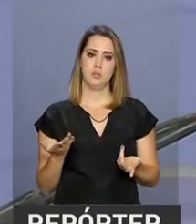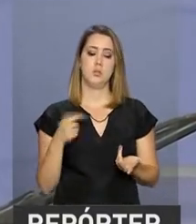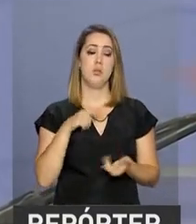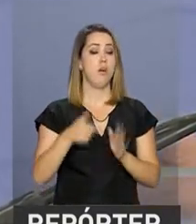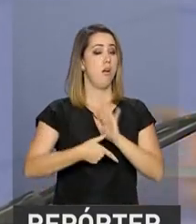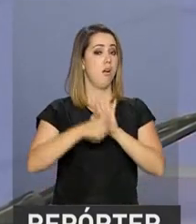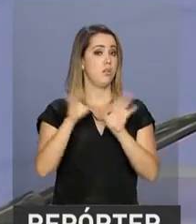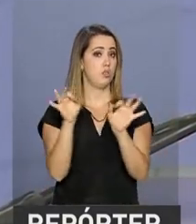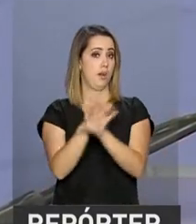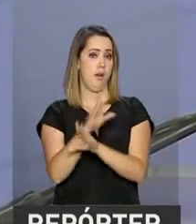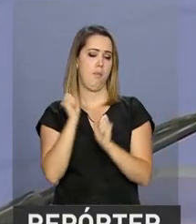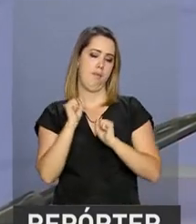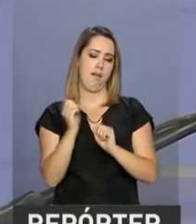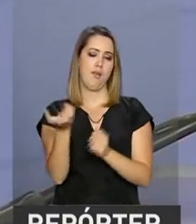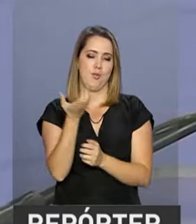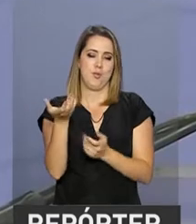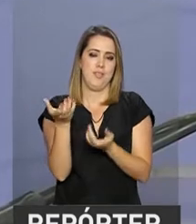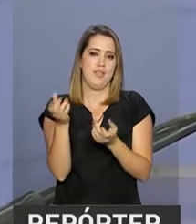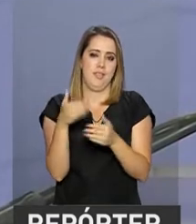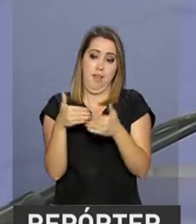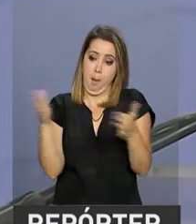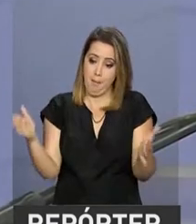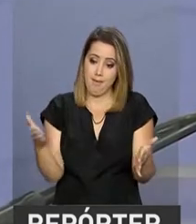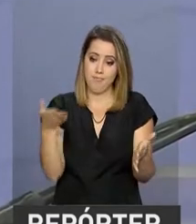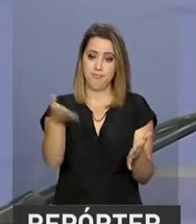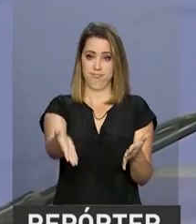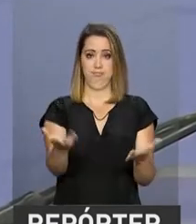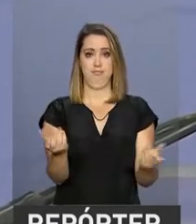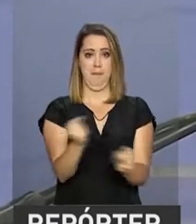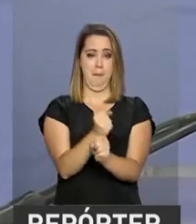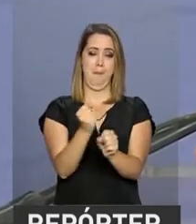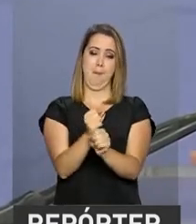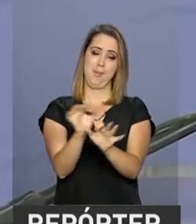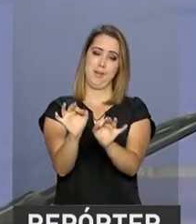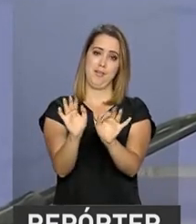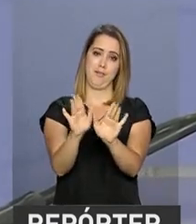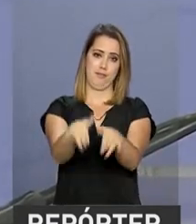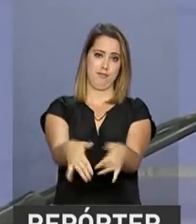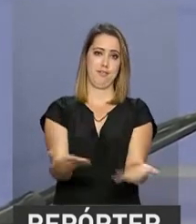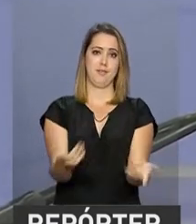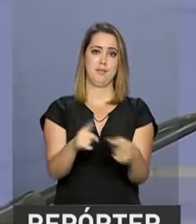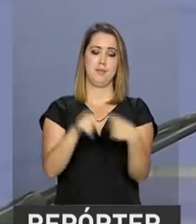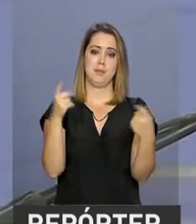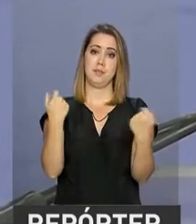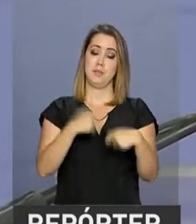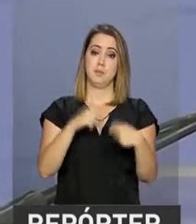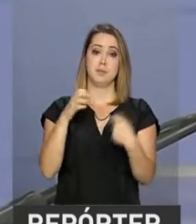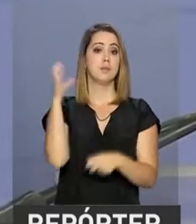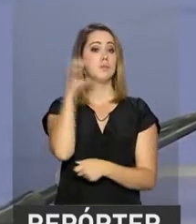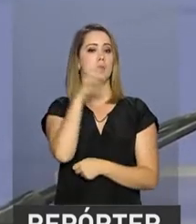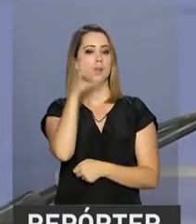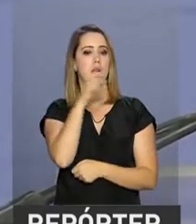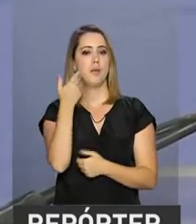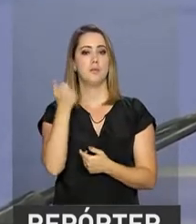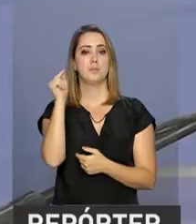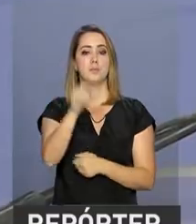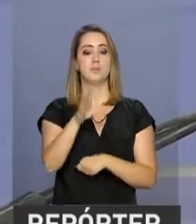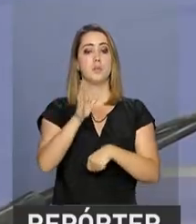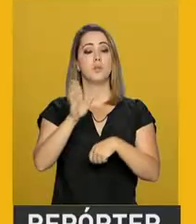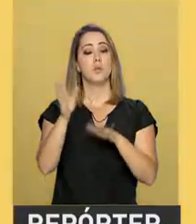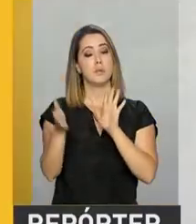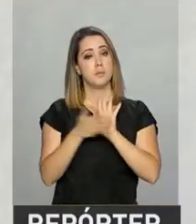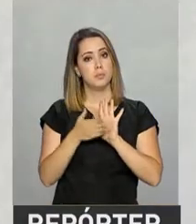final do meu governo eu pudesse inaugurá lo acho que é difícil é difícil mas nós temos que agilizar lá com esse